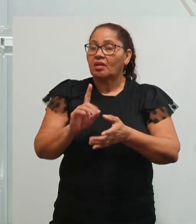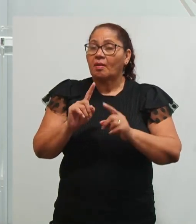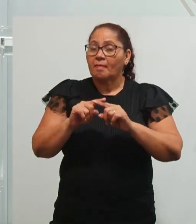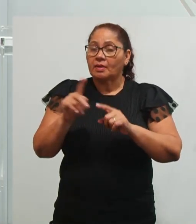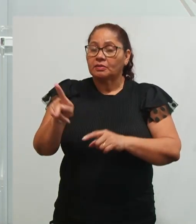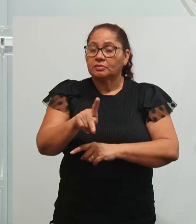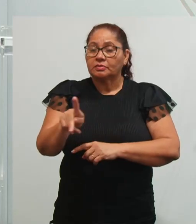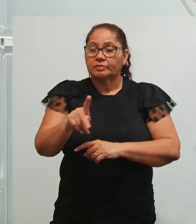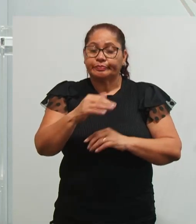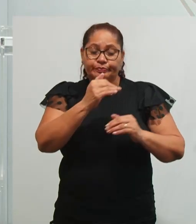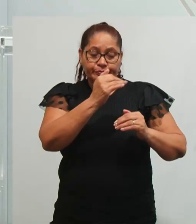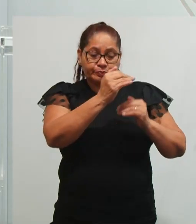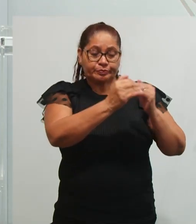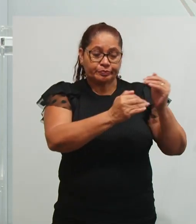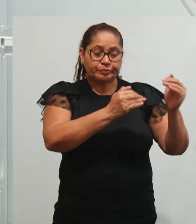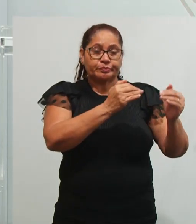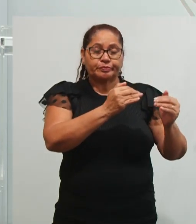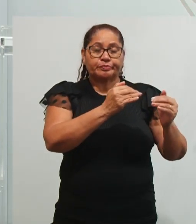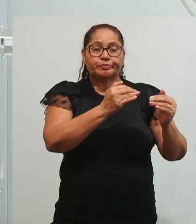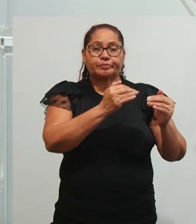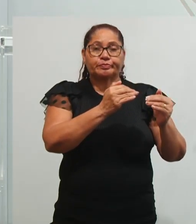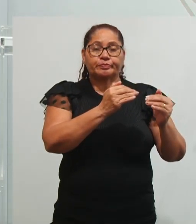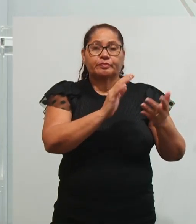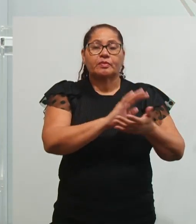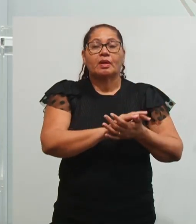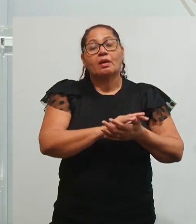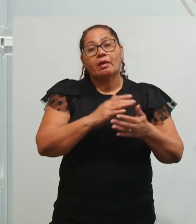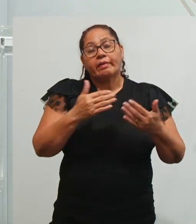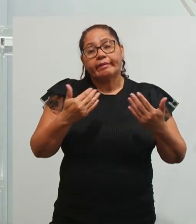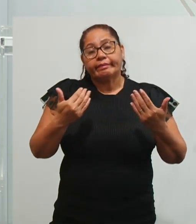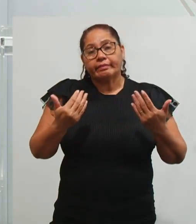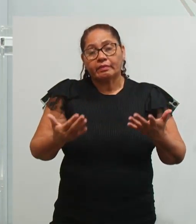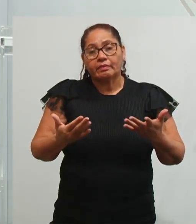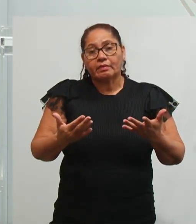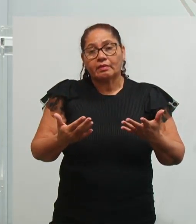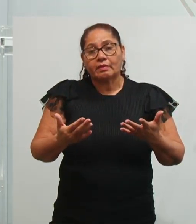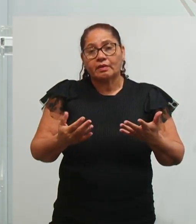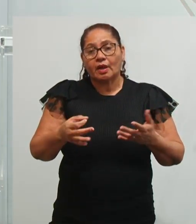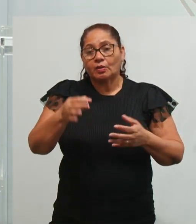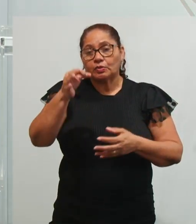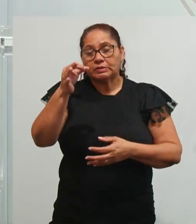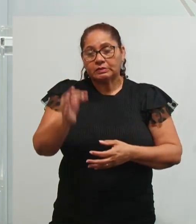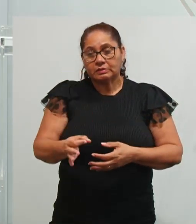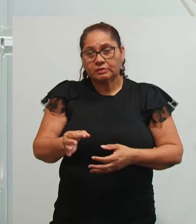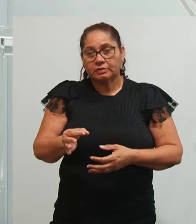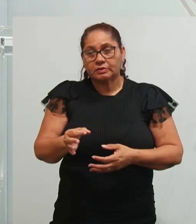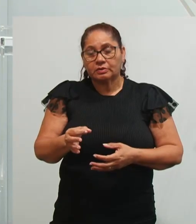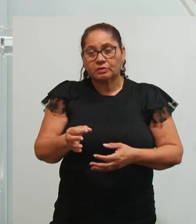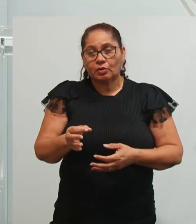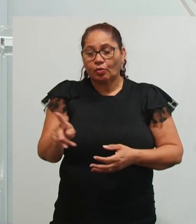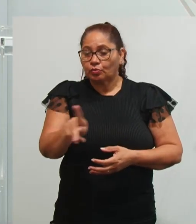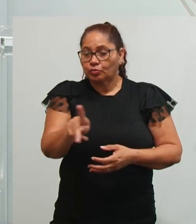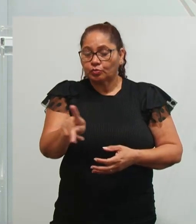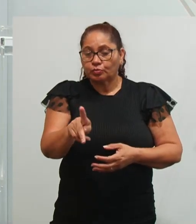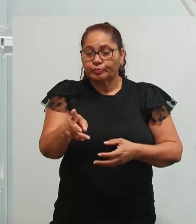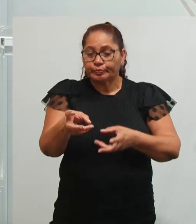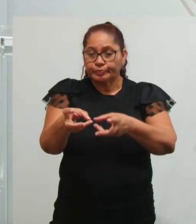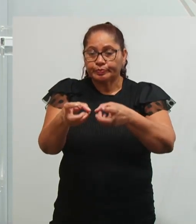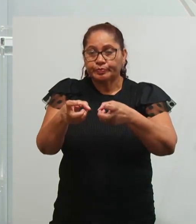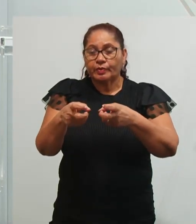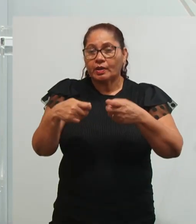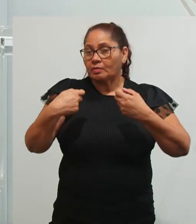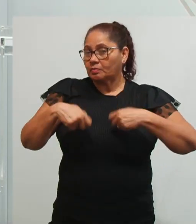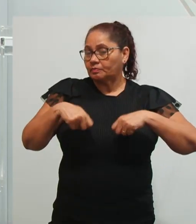no processo de construção. A intervenção é justamente o professor perceber o que